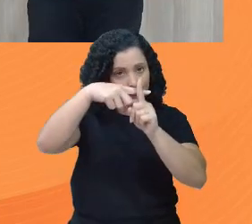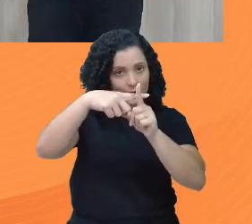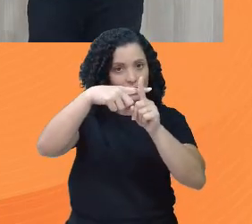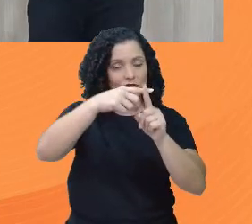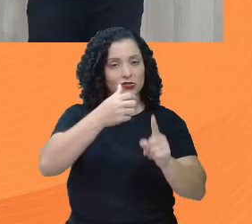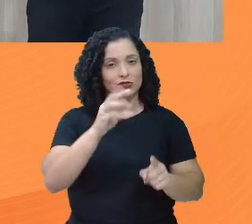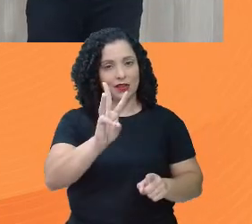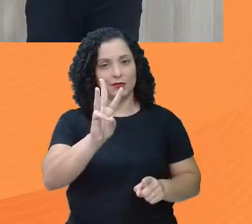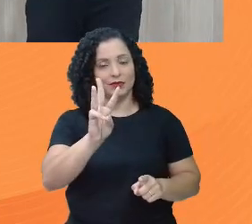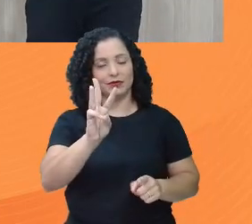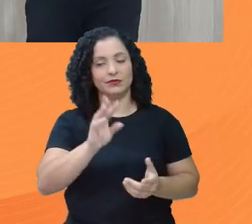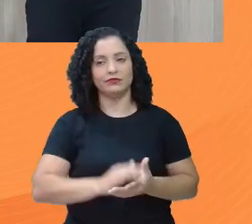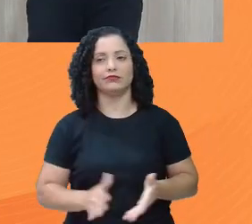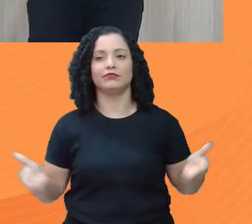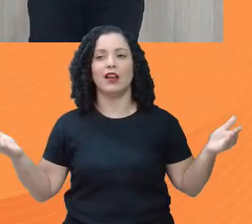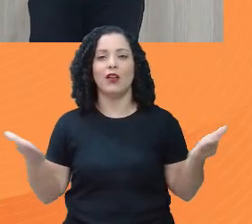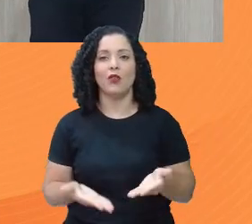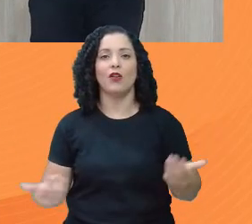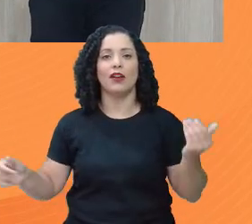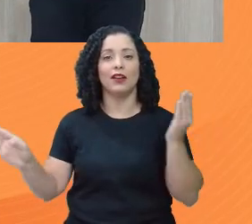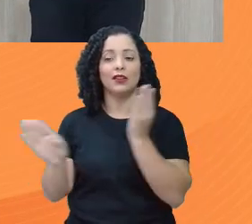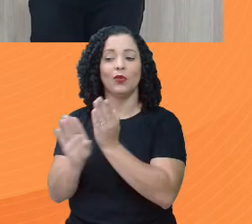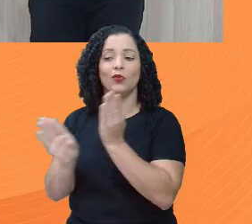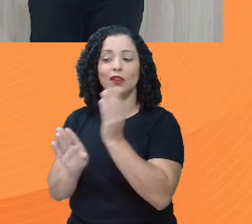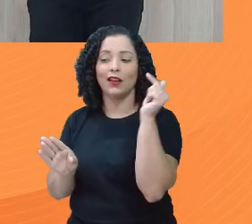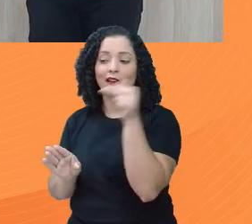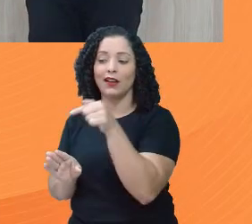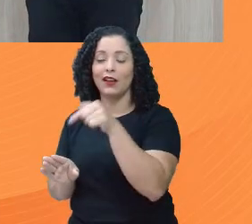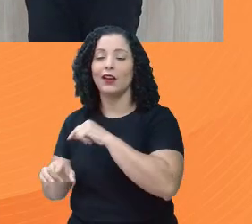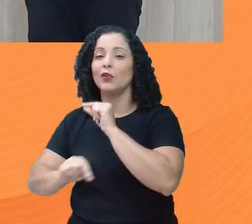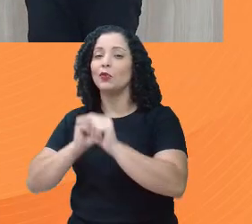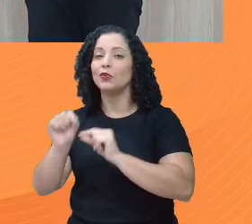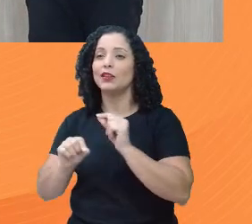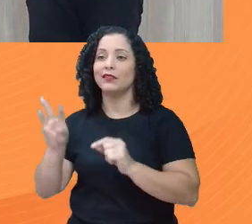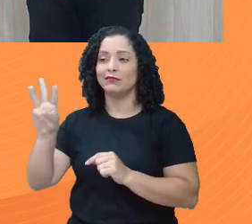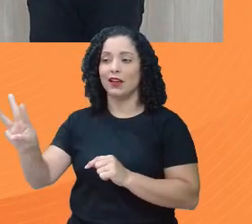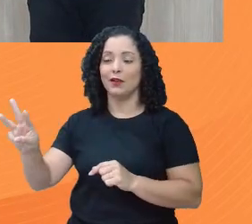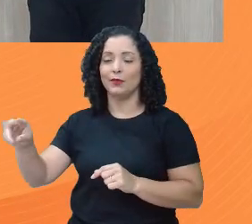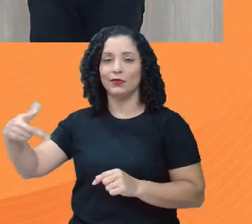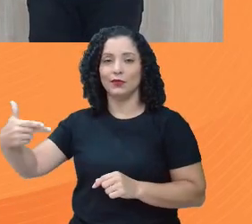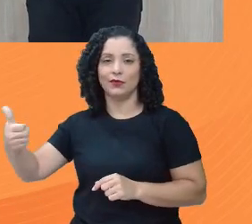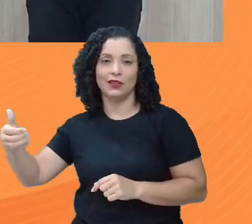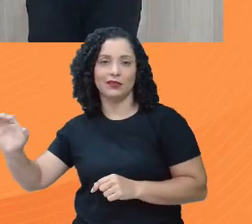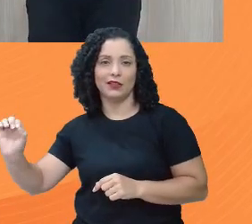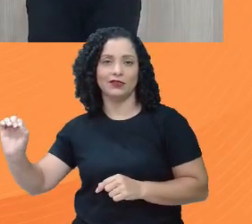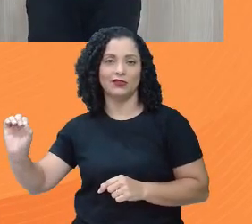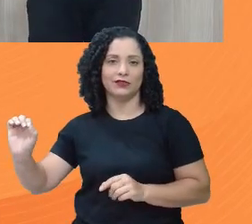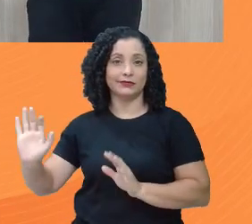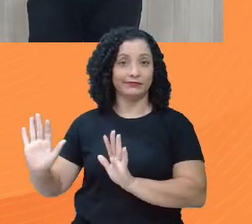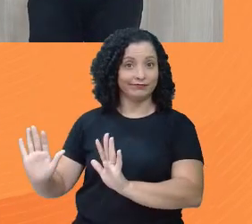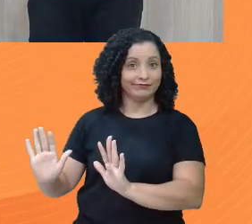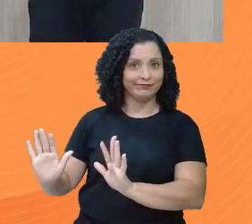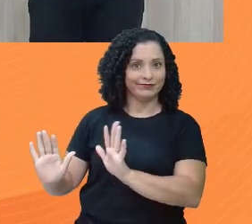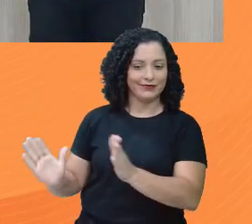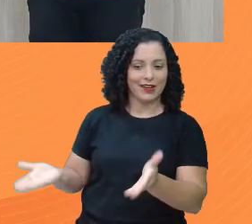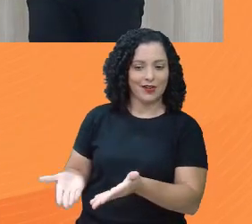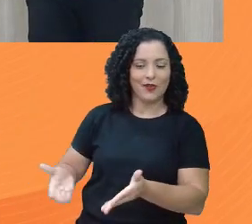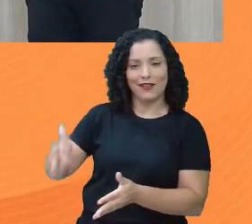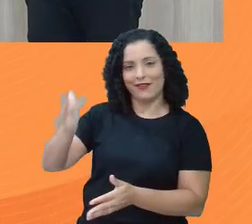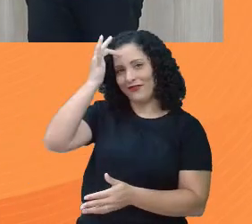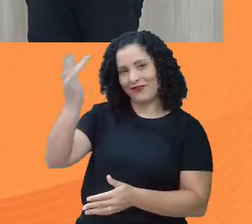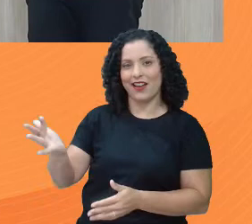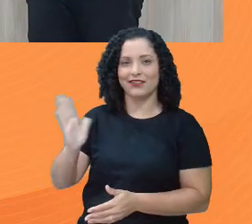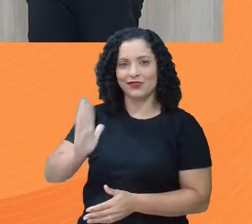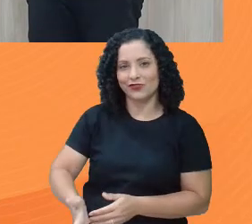que acabamos de achar agora aí? Achamos aí que o valor de w ele é igual a 10. Então, opa, ficou fácil de verdade agora,